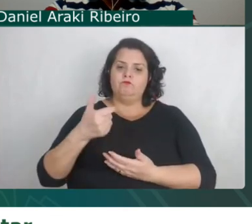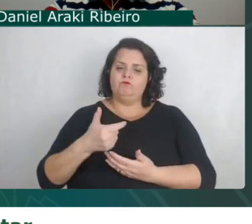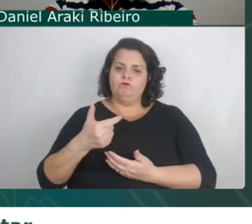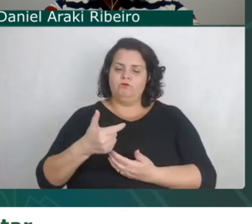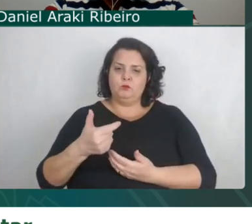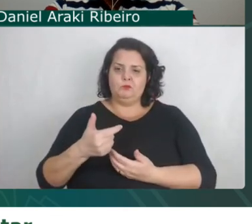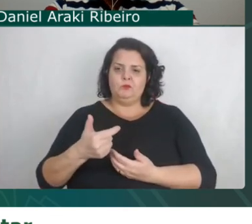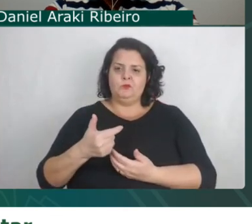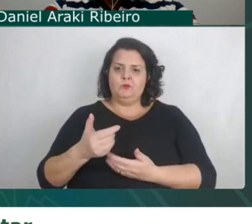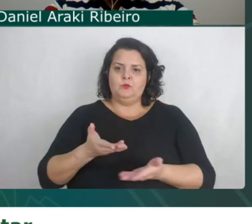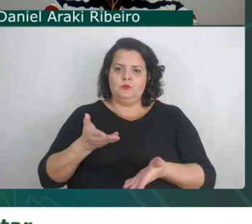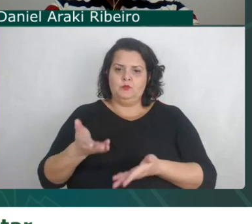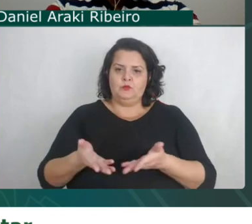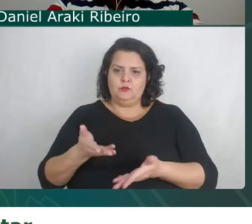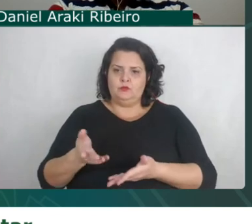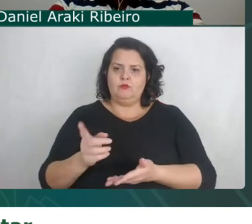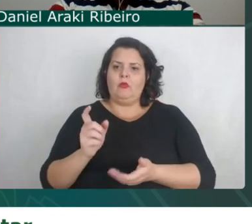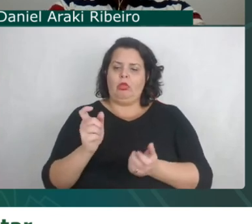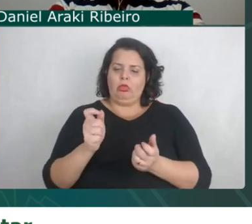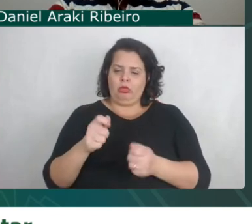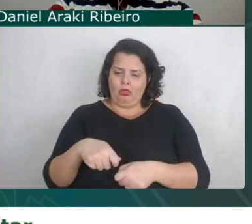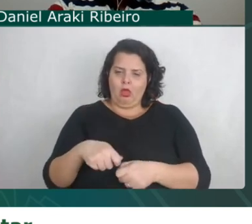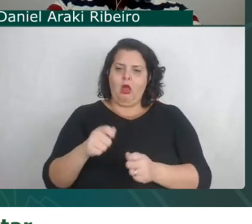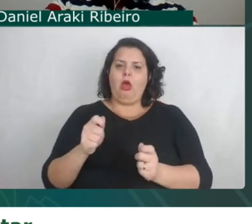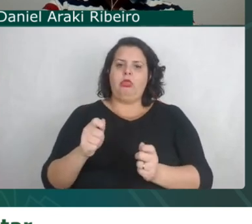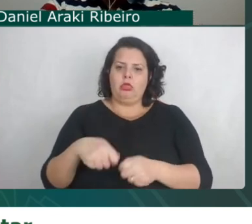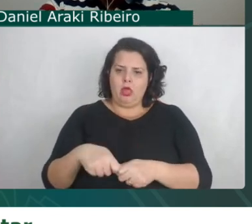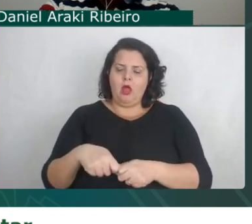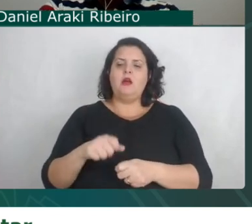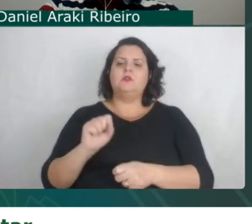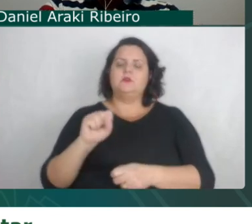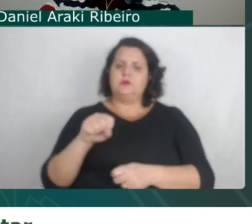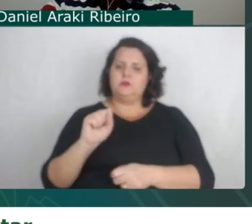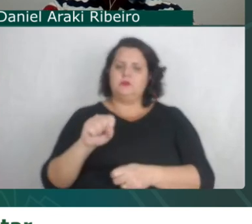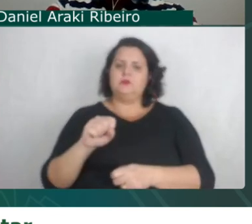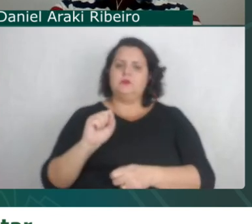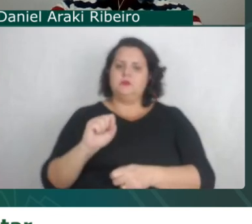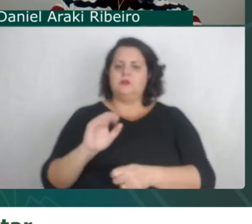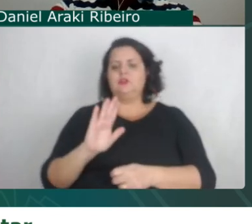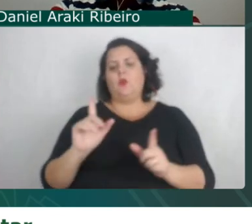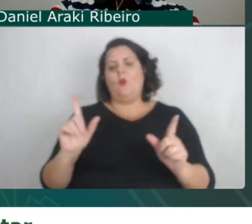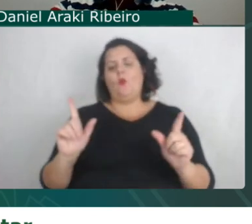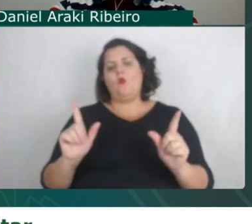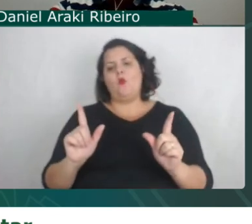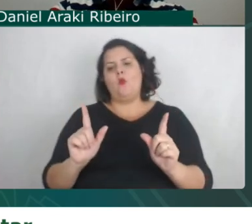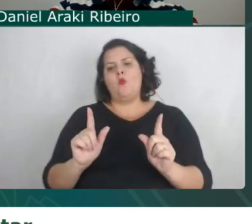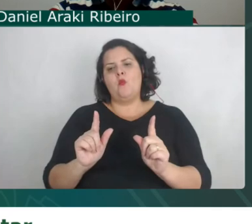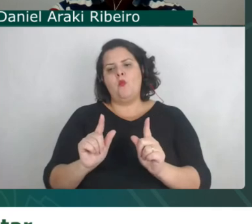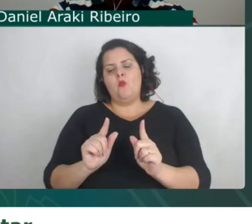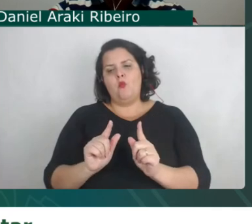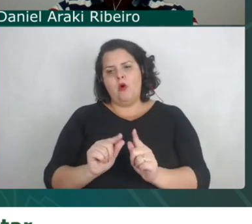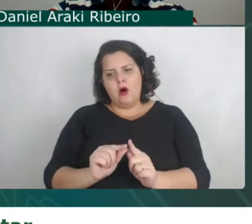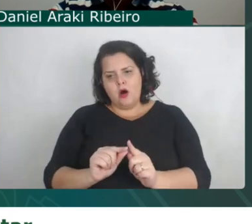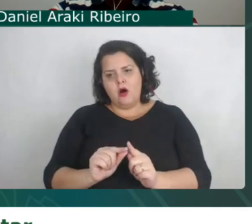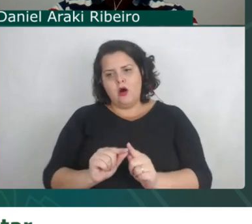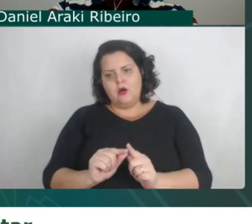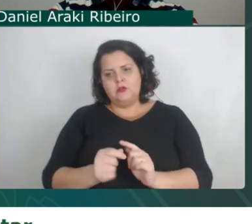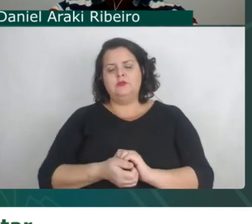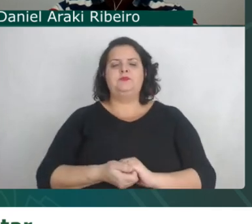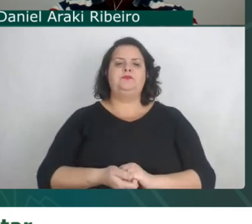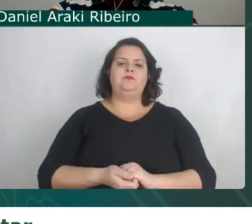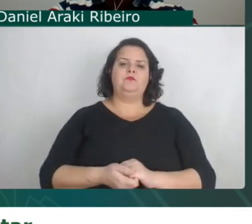possível atualmente, a maioria dessas substâncias já seriam muito reduzidas antes de ir com o mar ou com os rios. Né? Isso